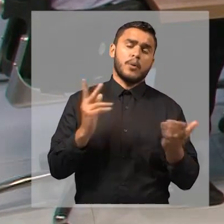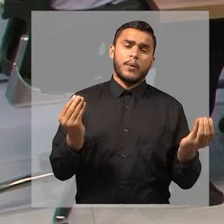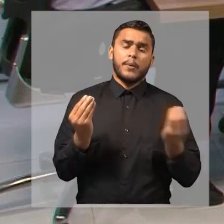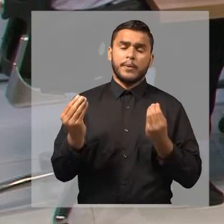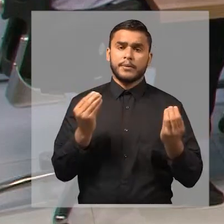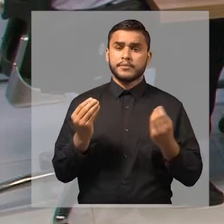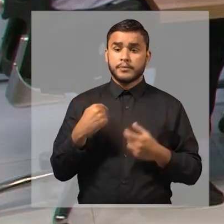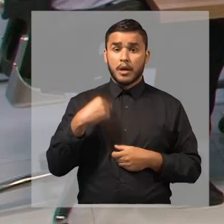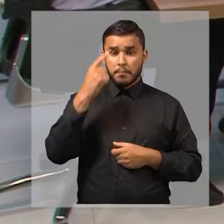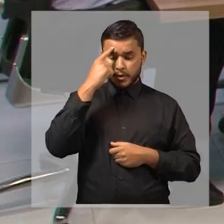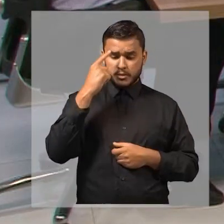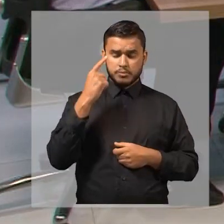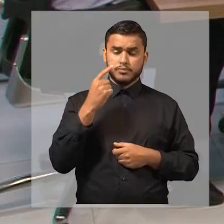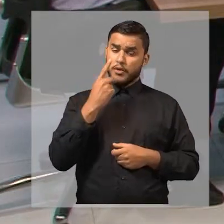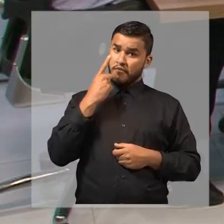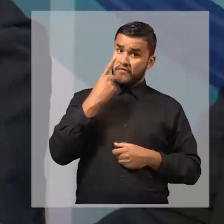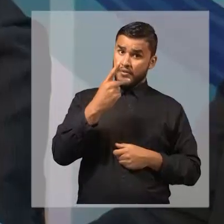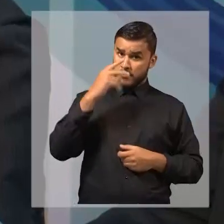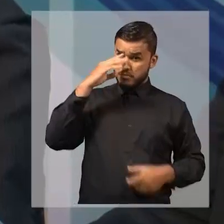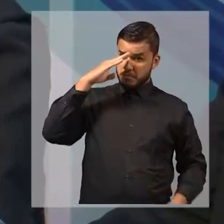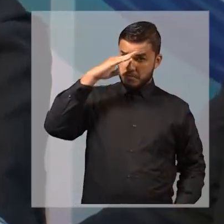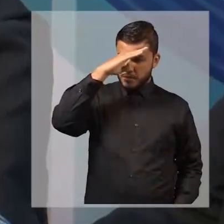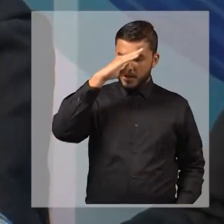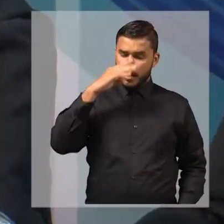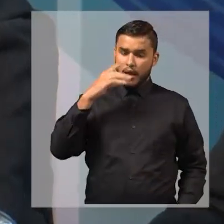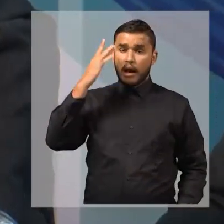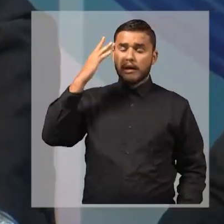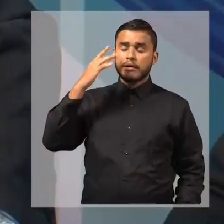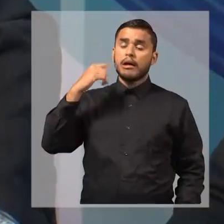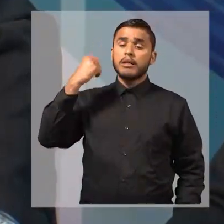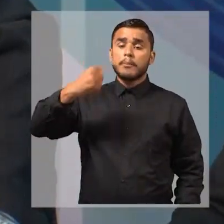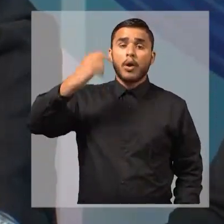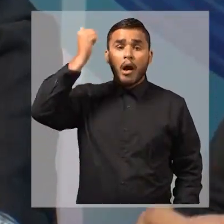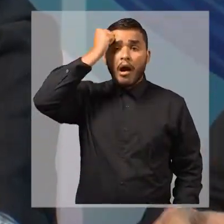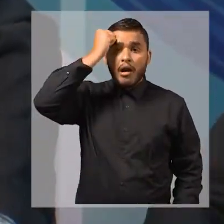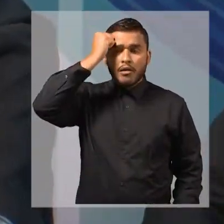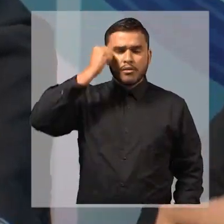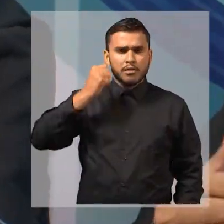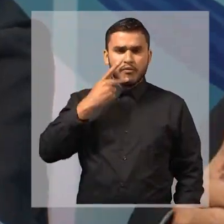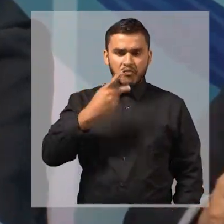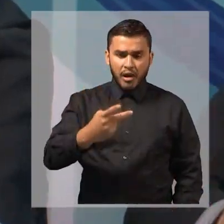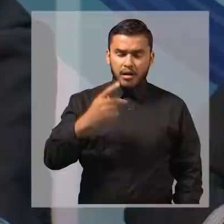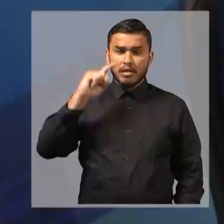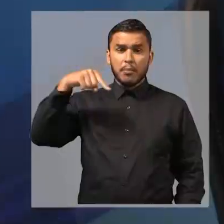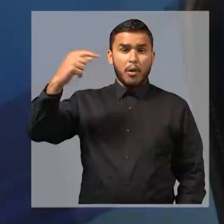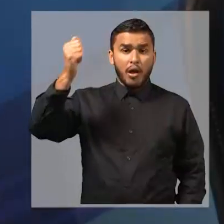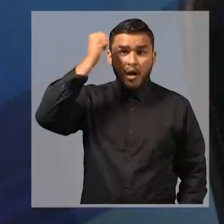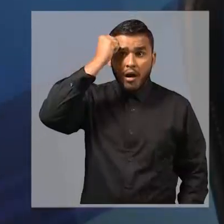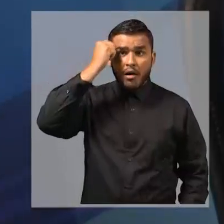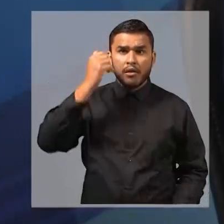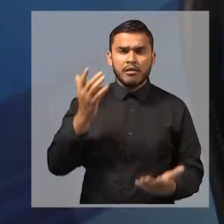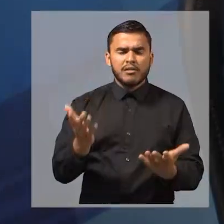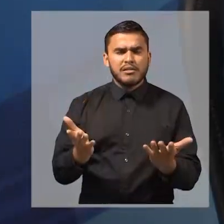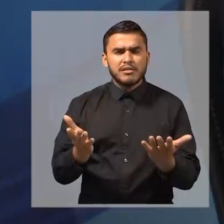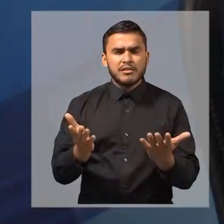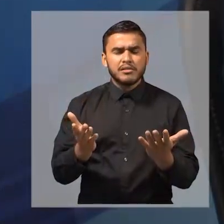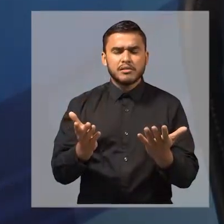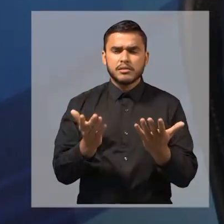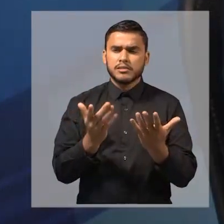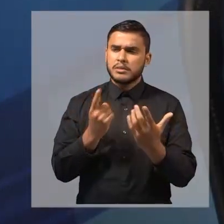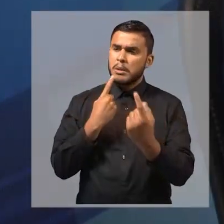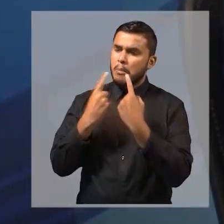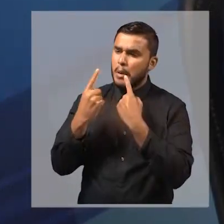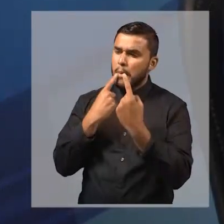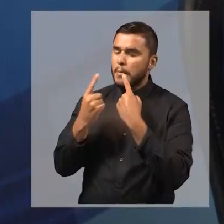hoje e volta atrás amanhã. Né? Isso faz com que se o cara que negocia,